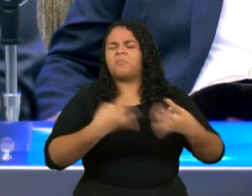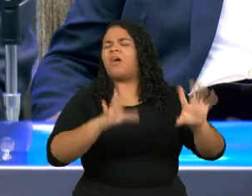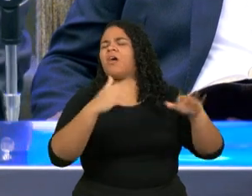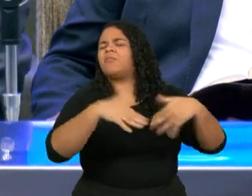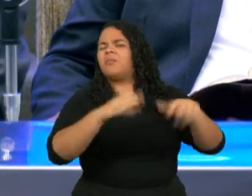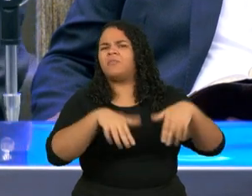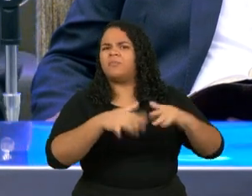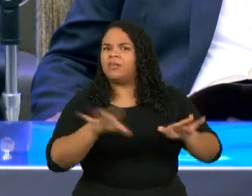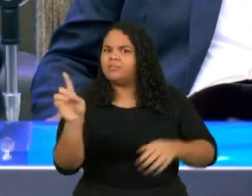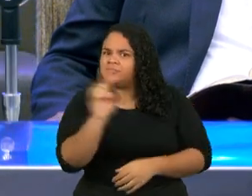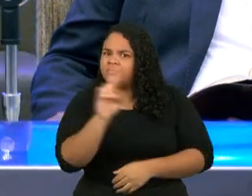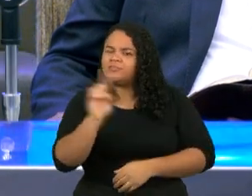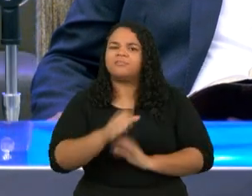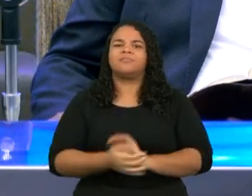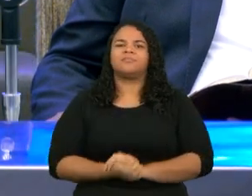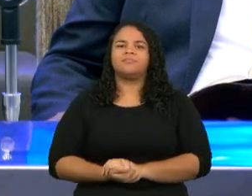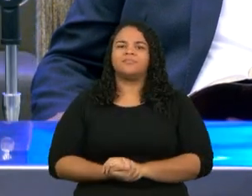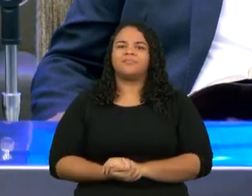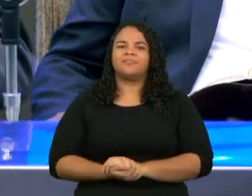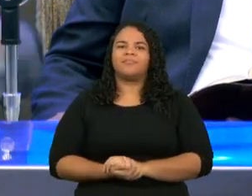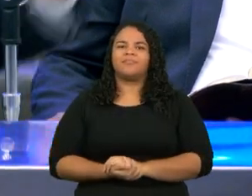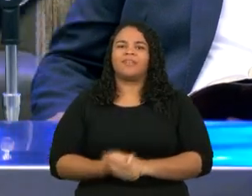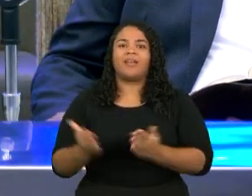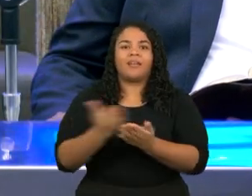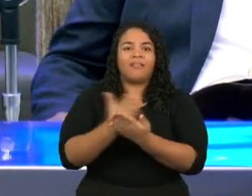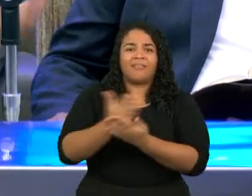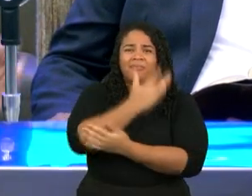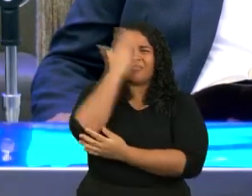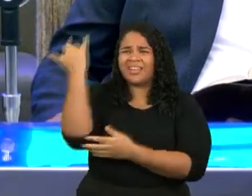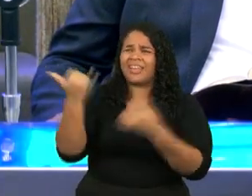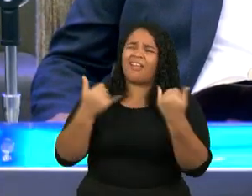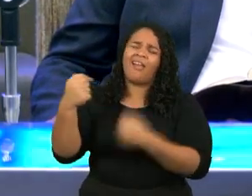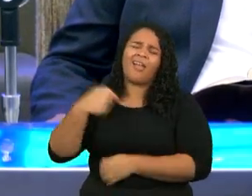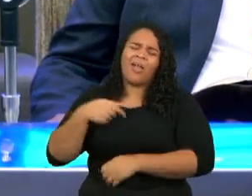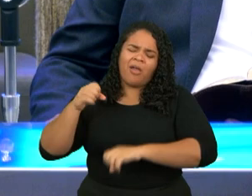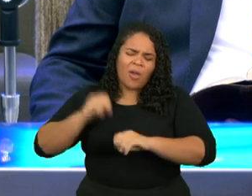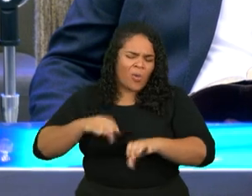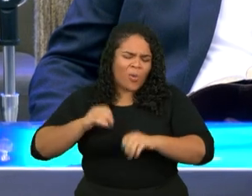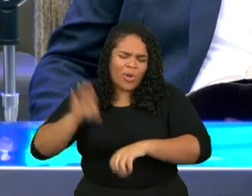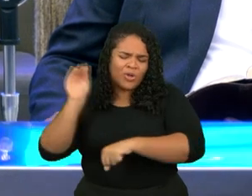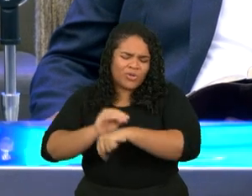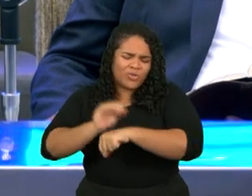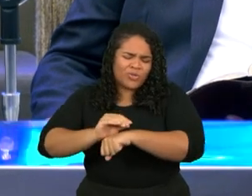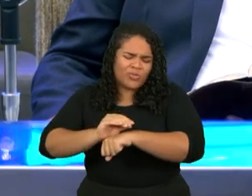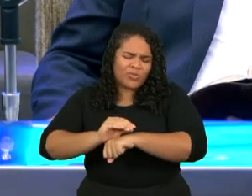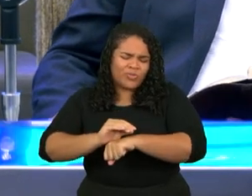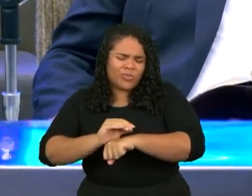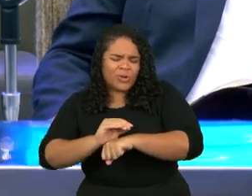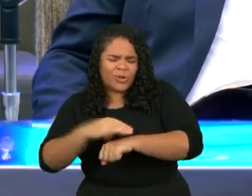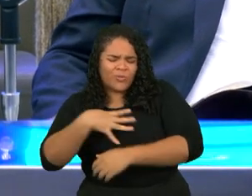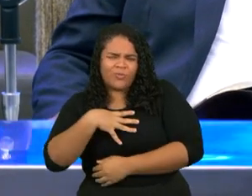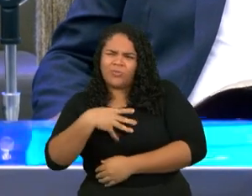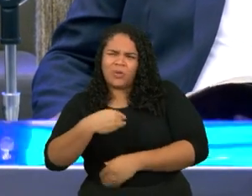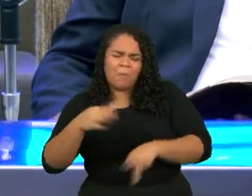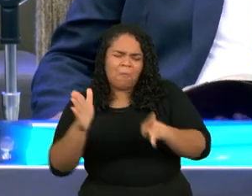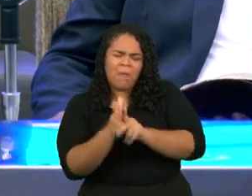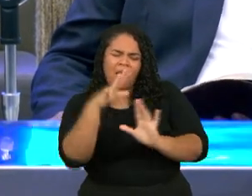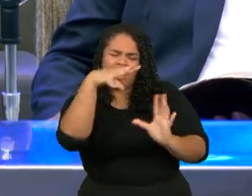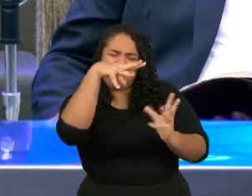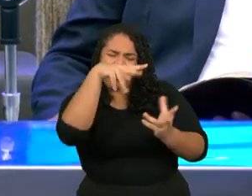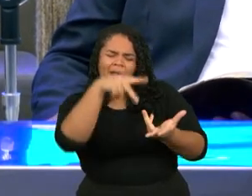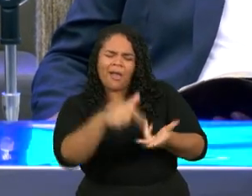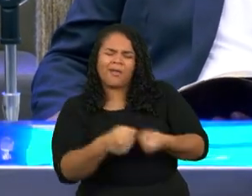Alguém já disse eu estou criando meus filhos para o mundo coisa nenhuma eu estou criando meus filhos para Deus